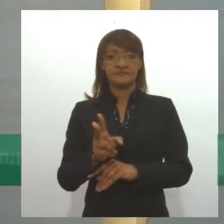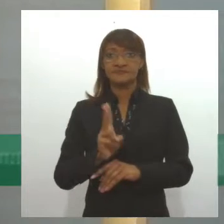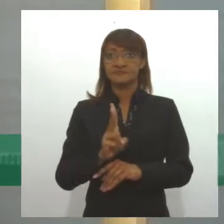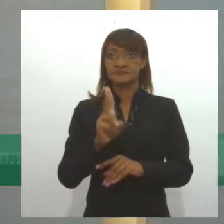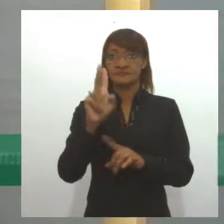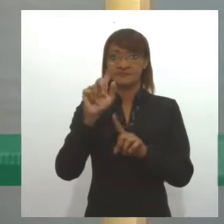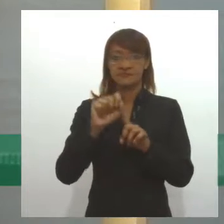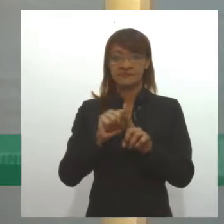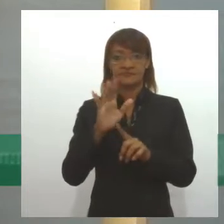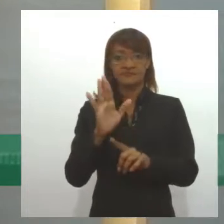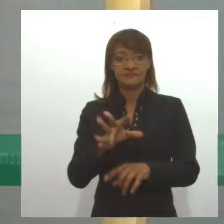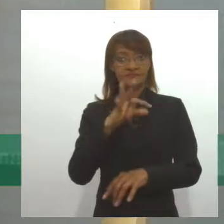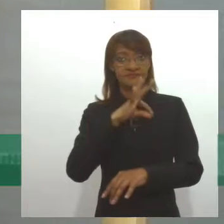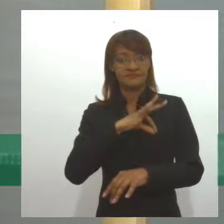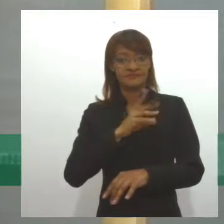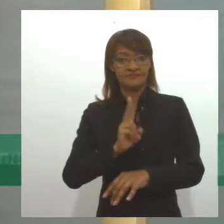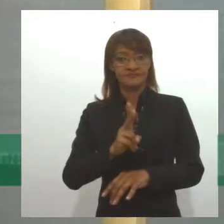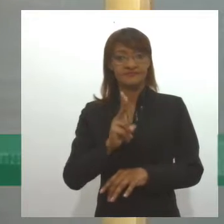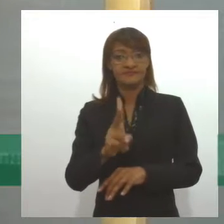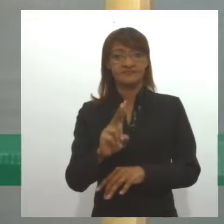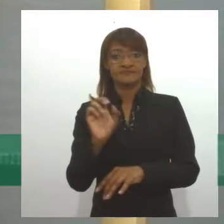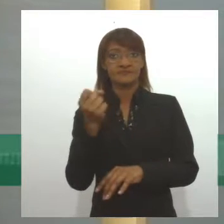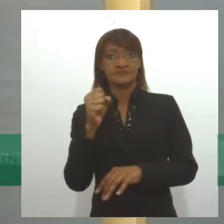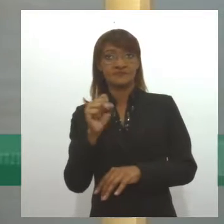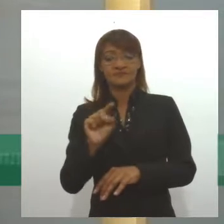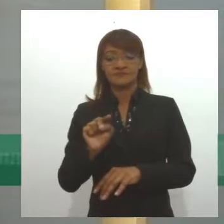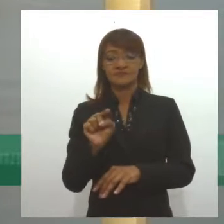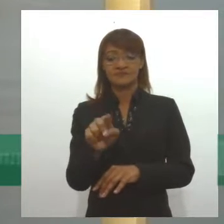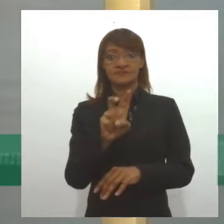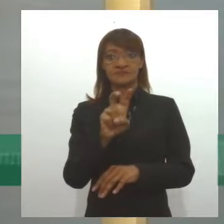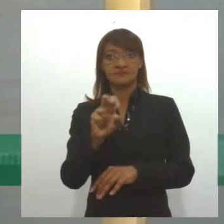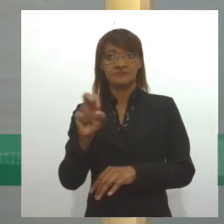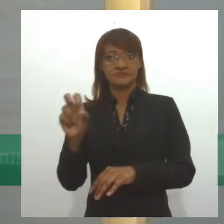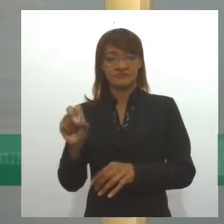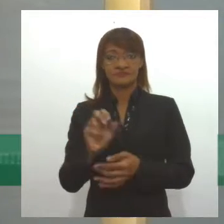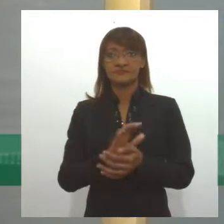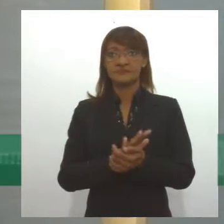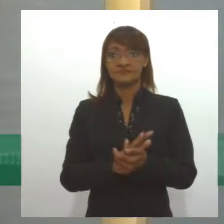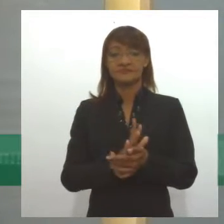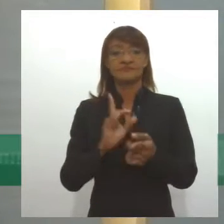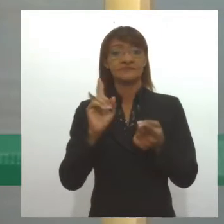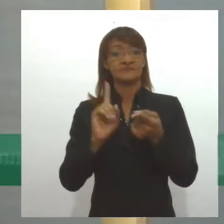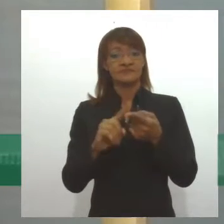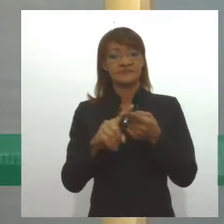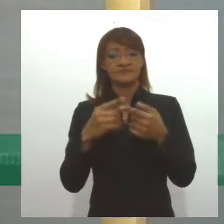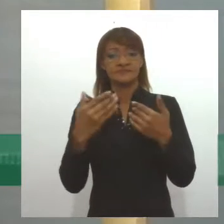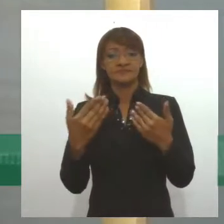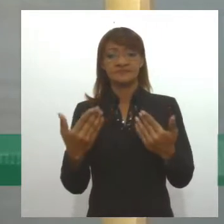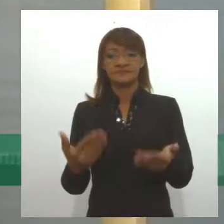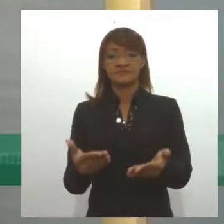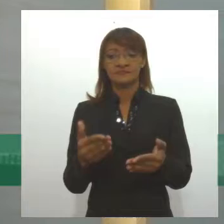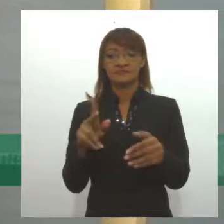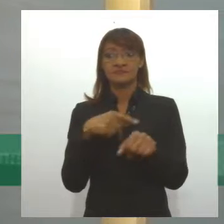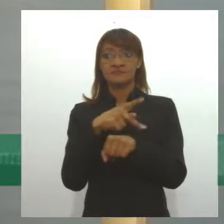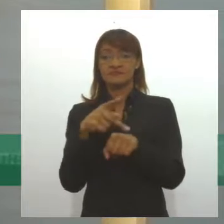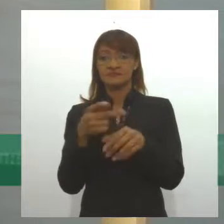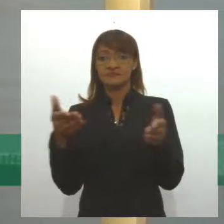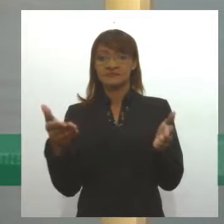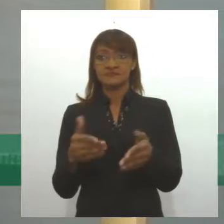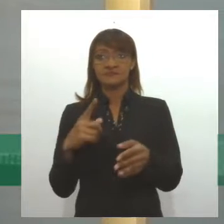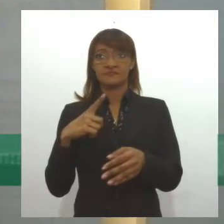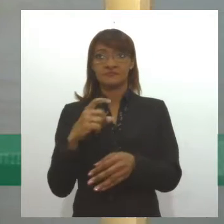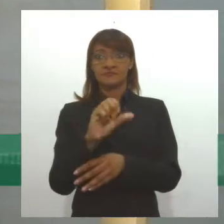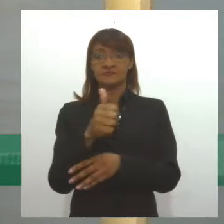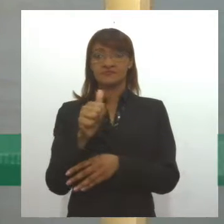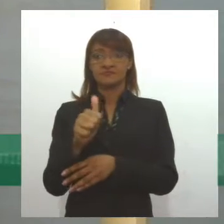médio de rendimento mensal de cerca de R$ 8.500. Levando em consideração que o país possui cerca de 11